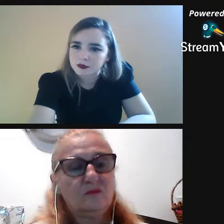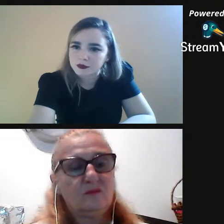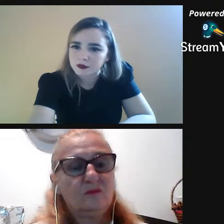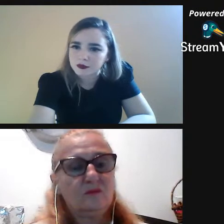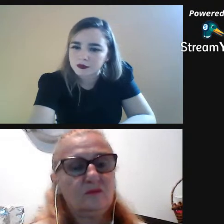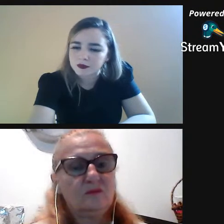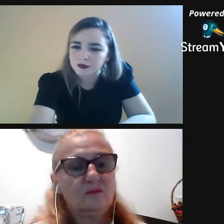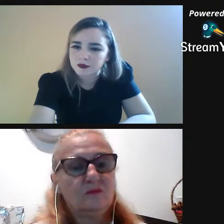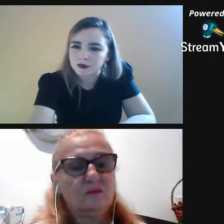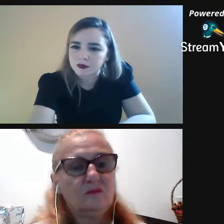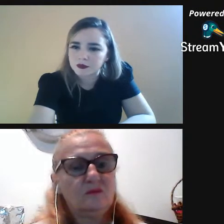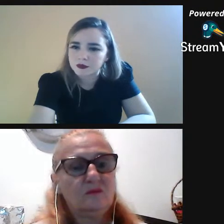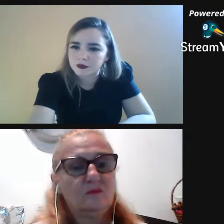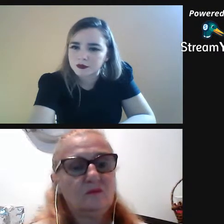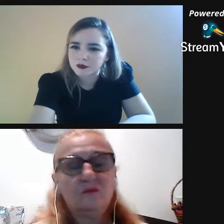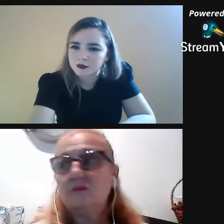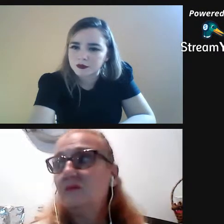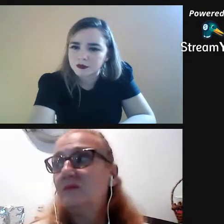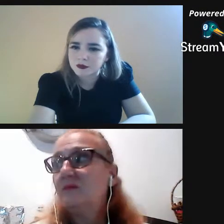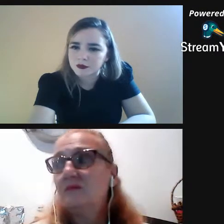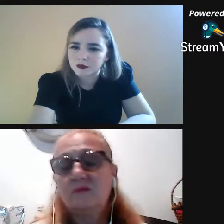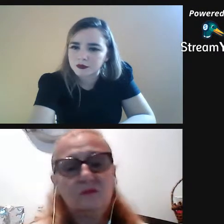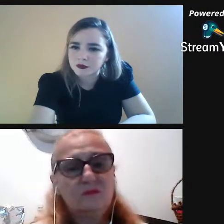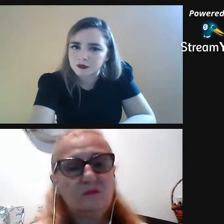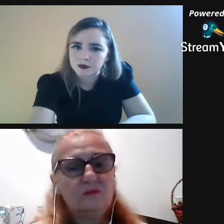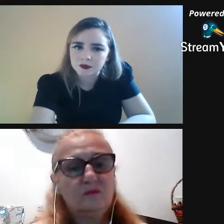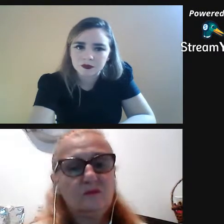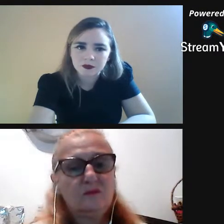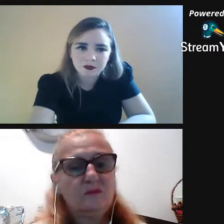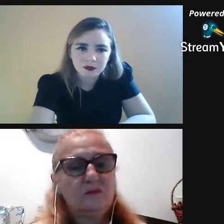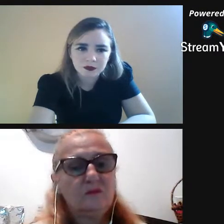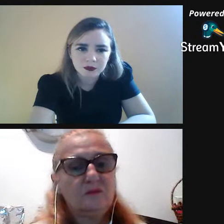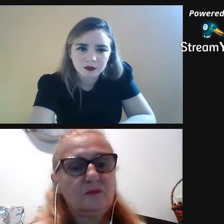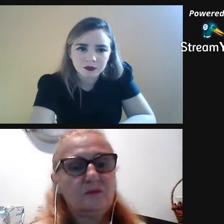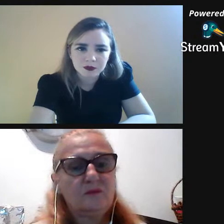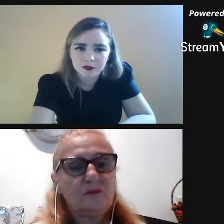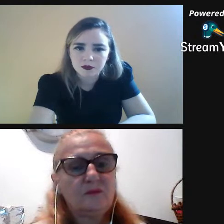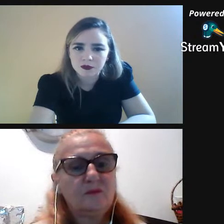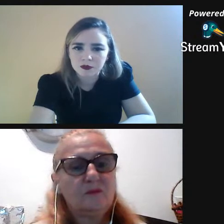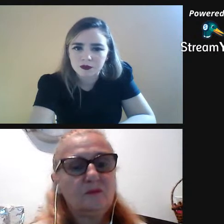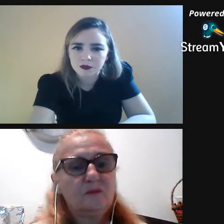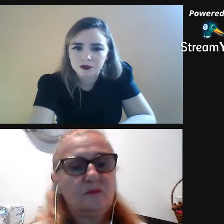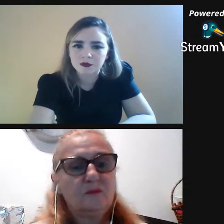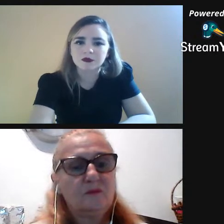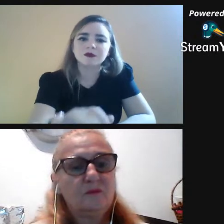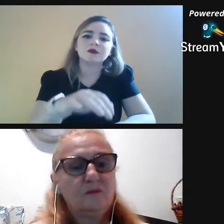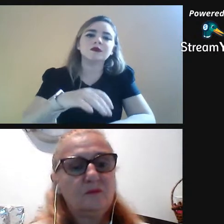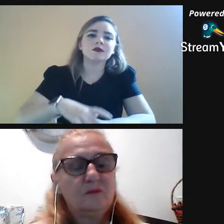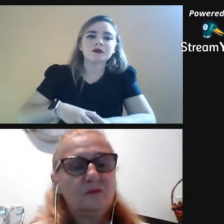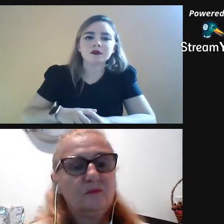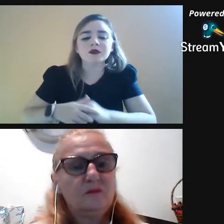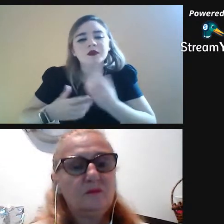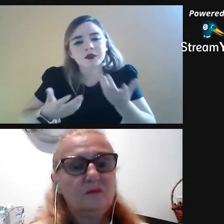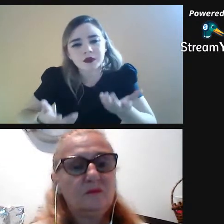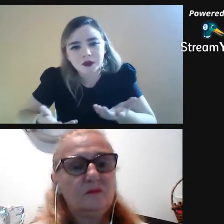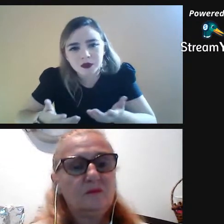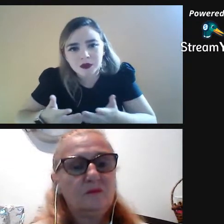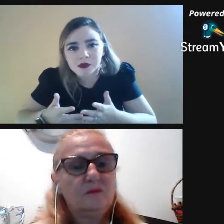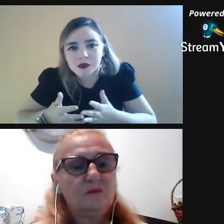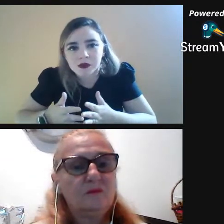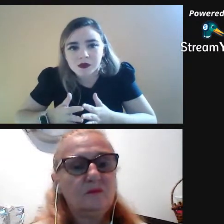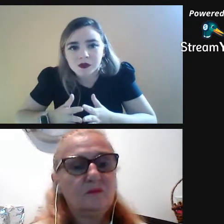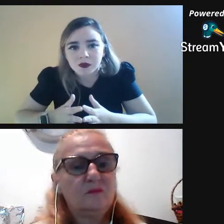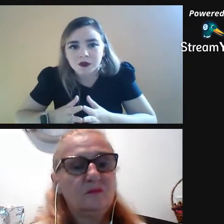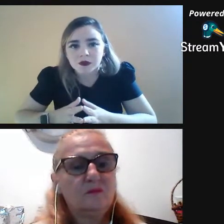dela é Luísa Lengrub, né? Ela faz um trabalho sonoro com água maravilhoso. E me lembra muito assim, o tipo